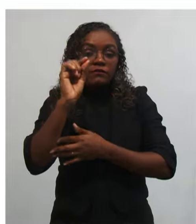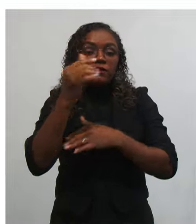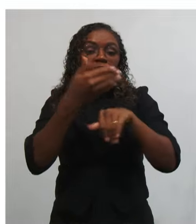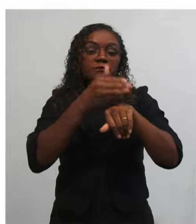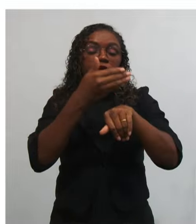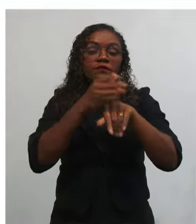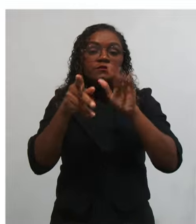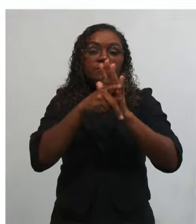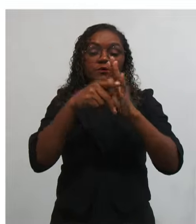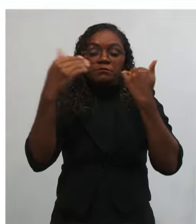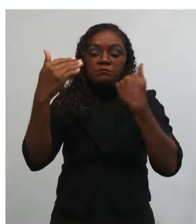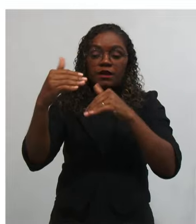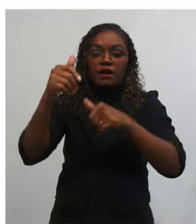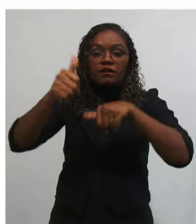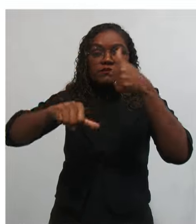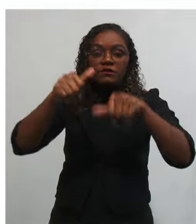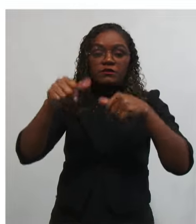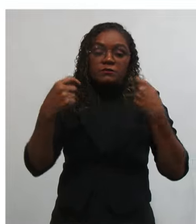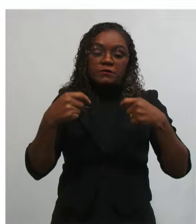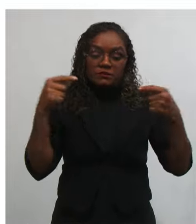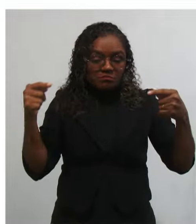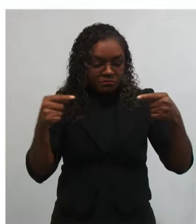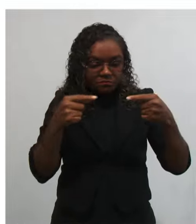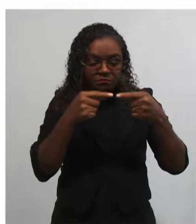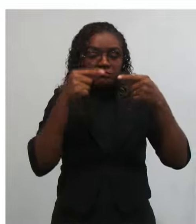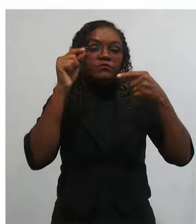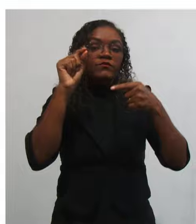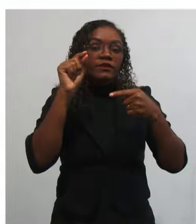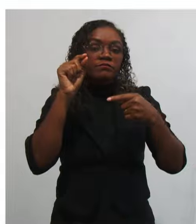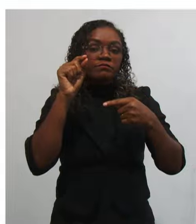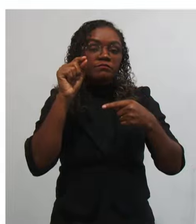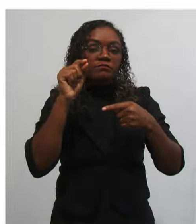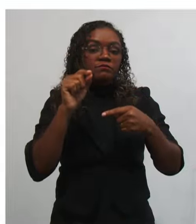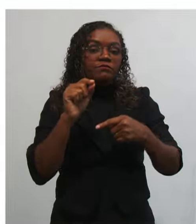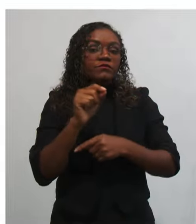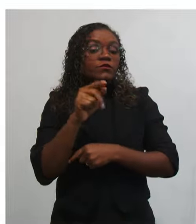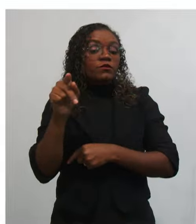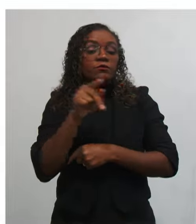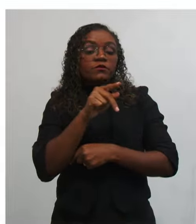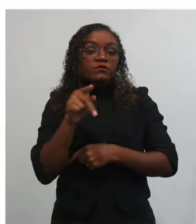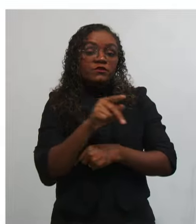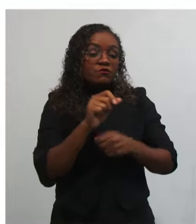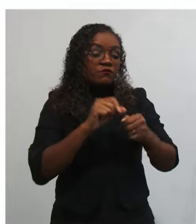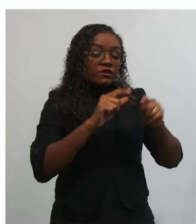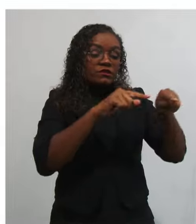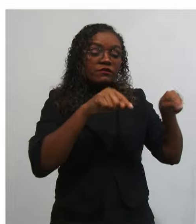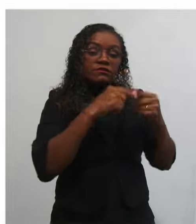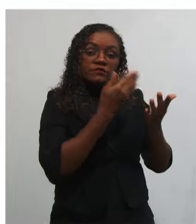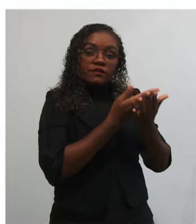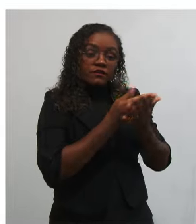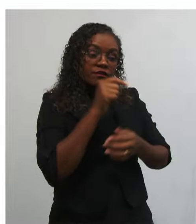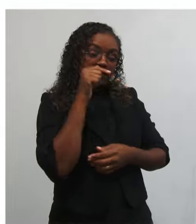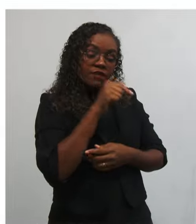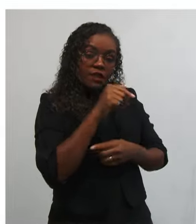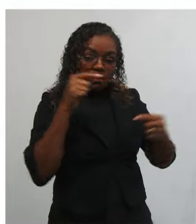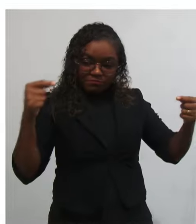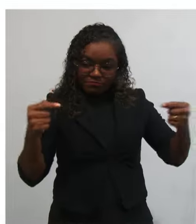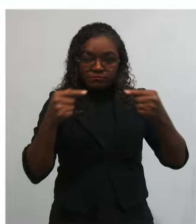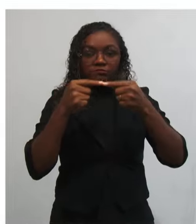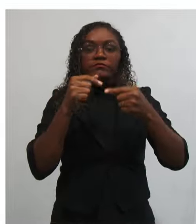devem estar eh coerentes com aquilo que o professor realizou em sala de aula ou seja prática